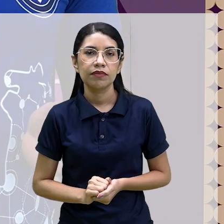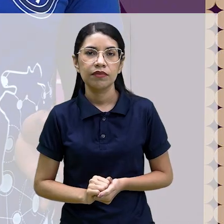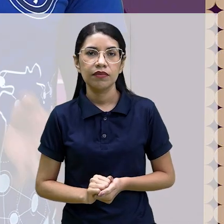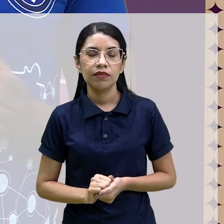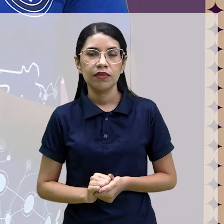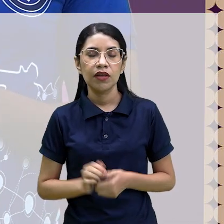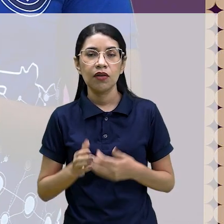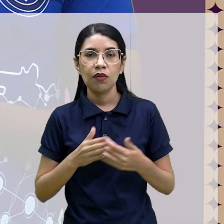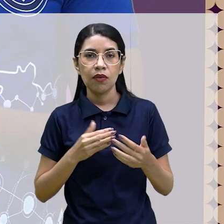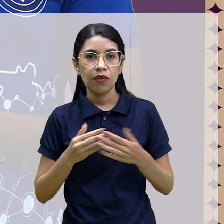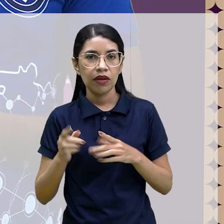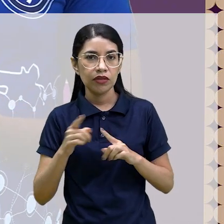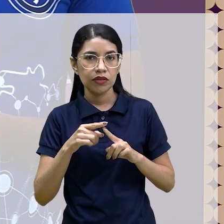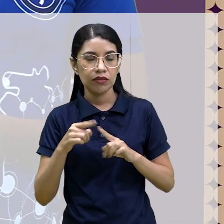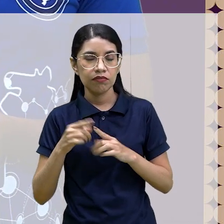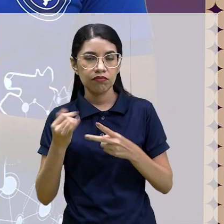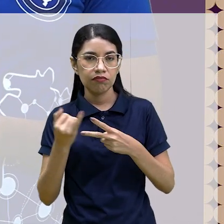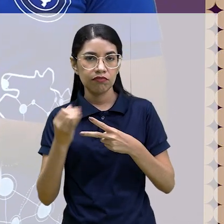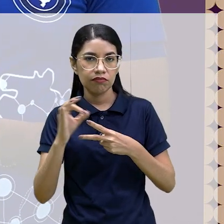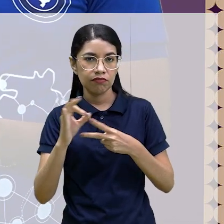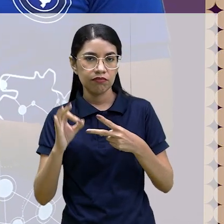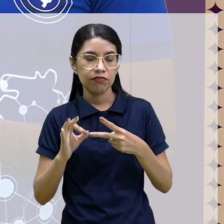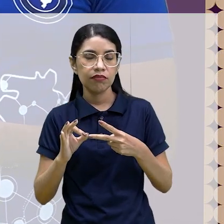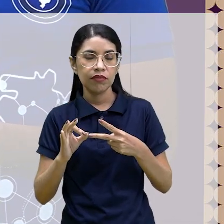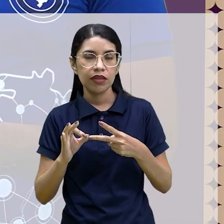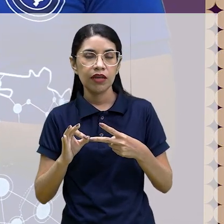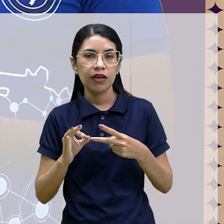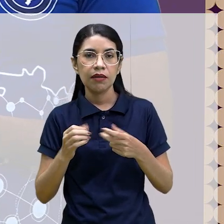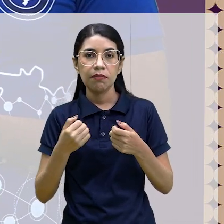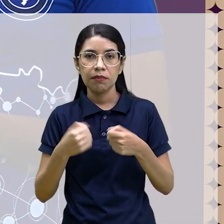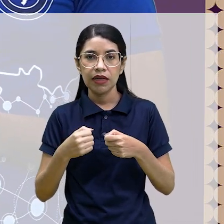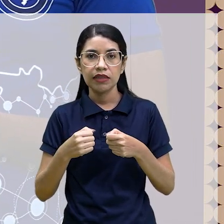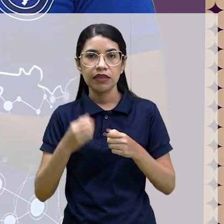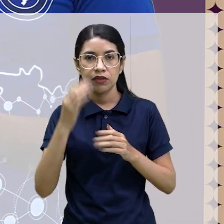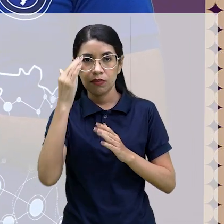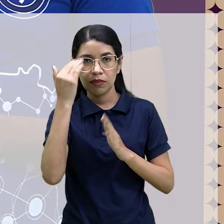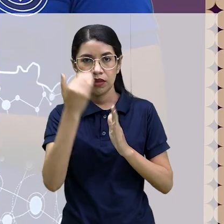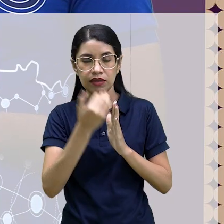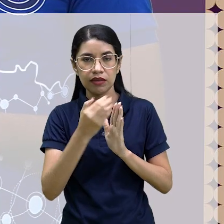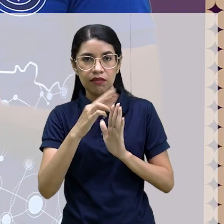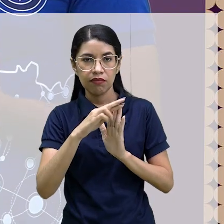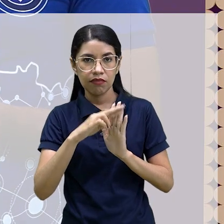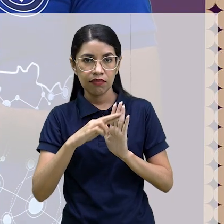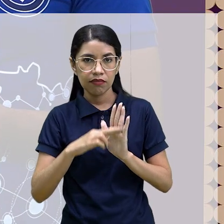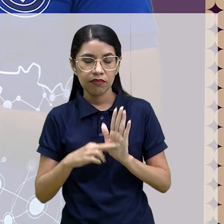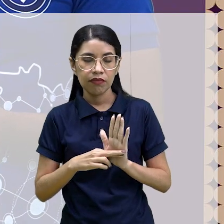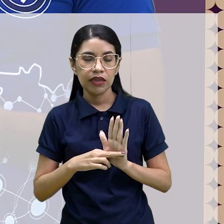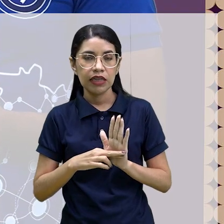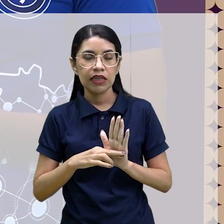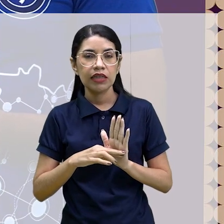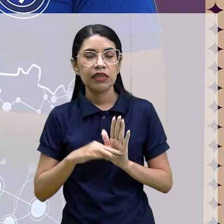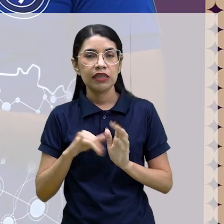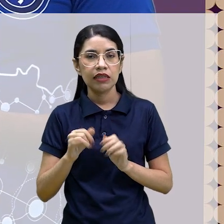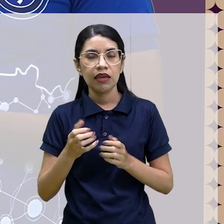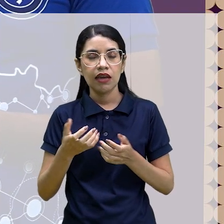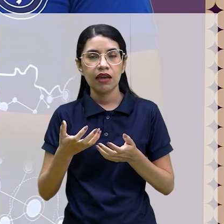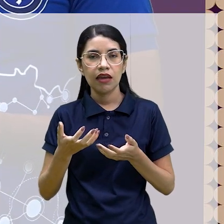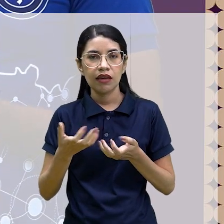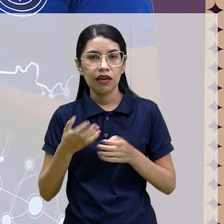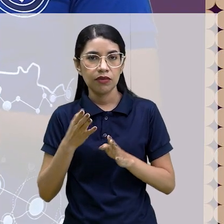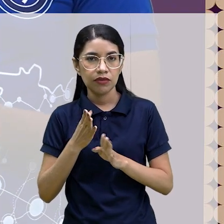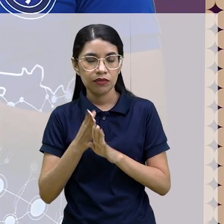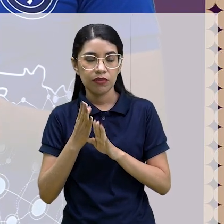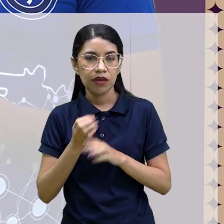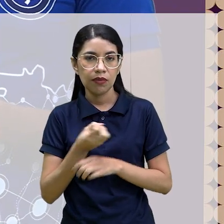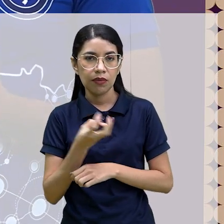e qualquer polígono, ele vai ter que respeitar essa regra aqui. Se eu quero determinar o número de lados